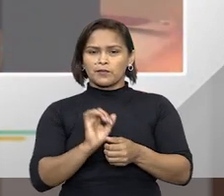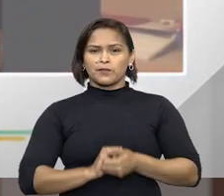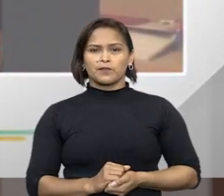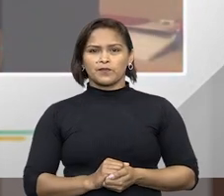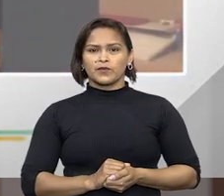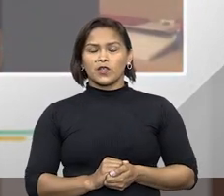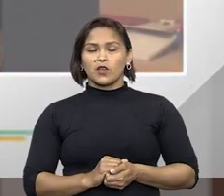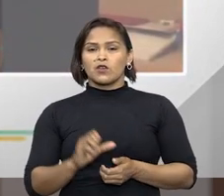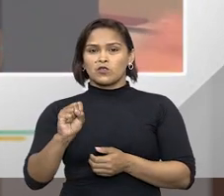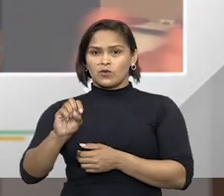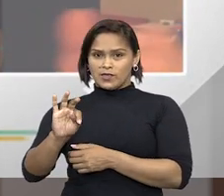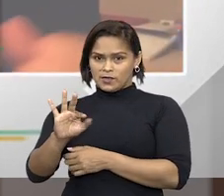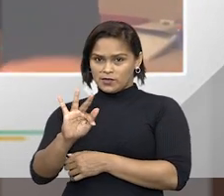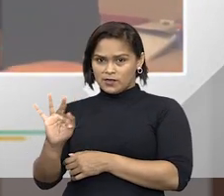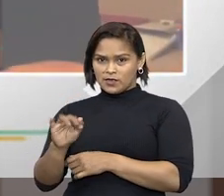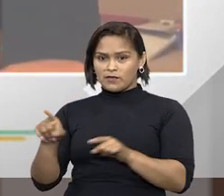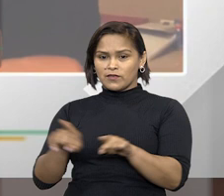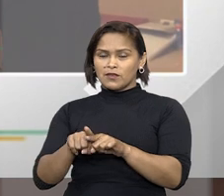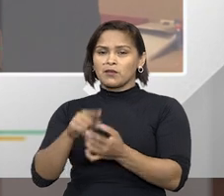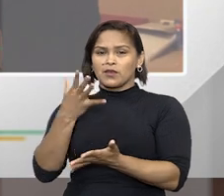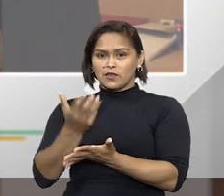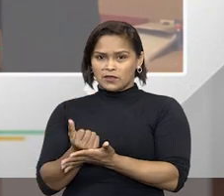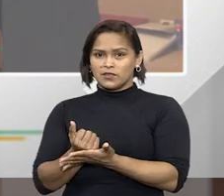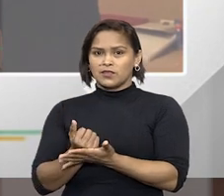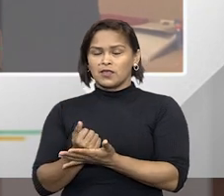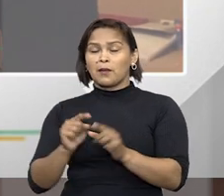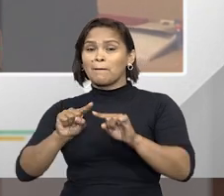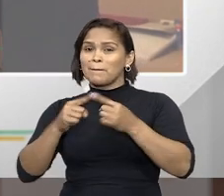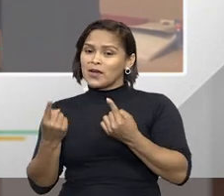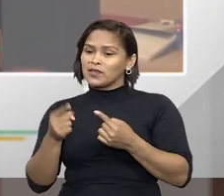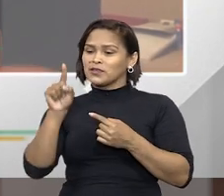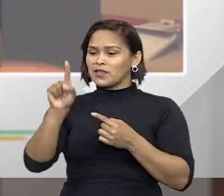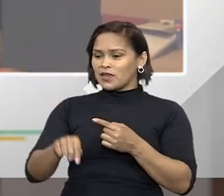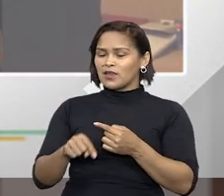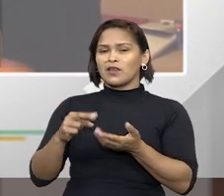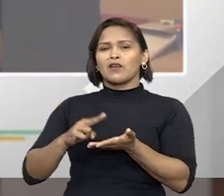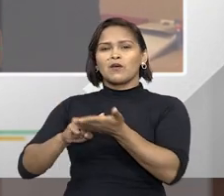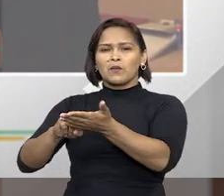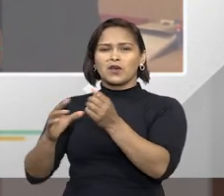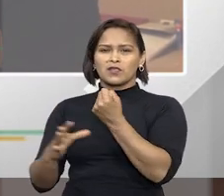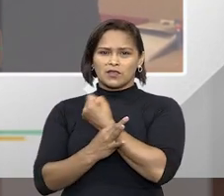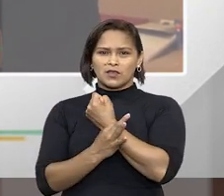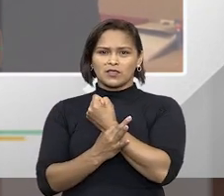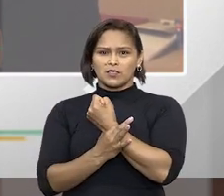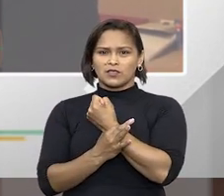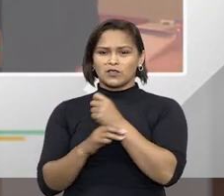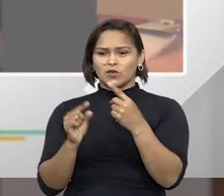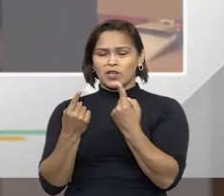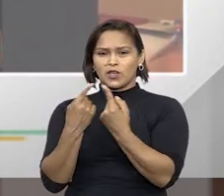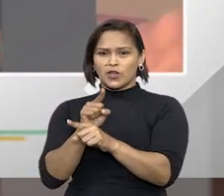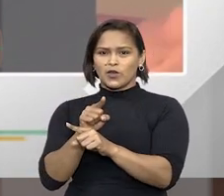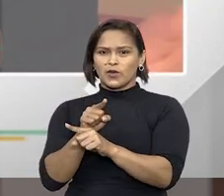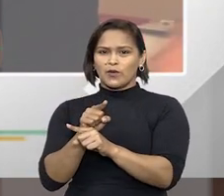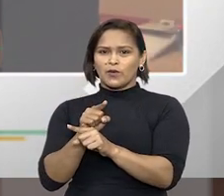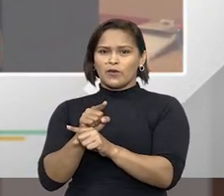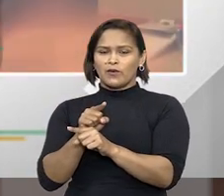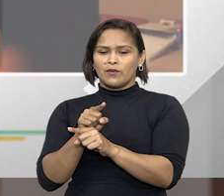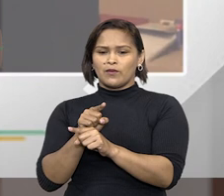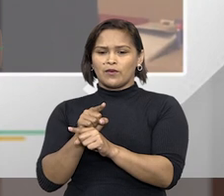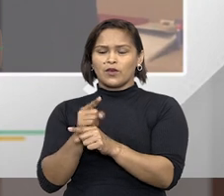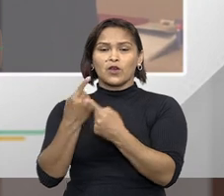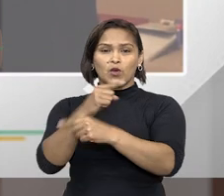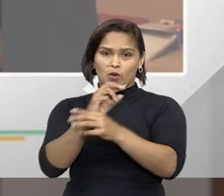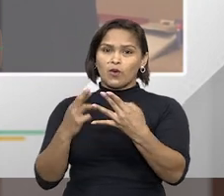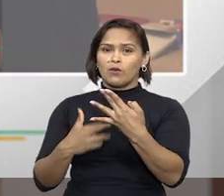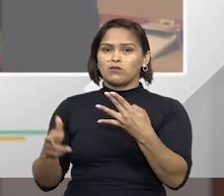Federal também admite, mas aí já o mandado de segurança contra o recurso em